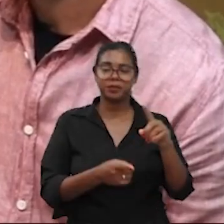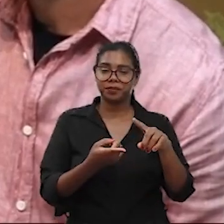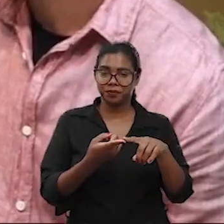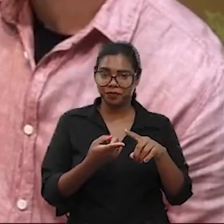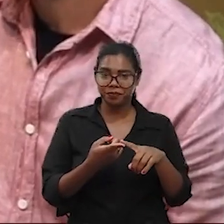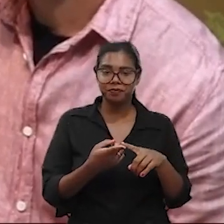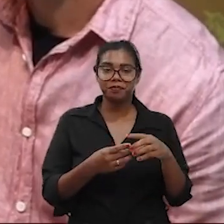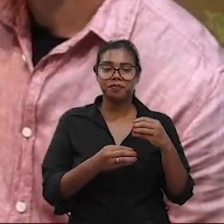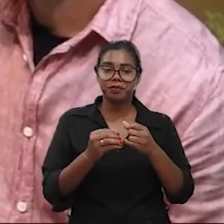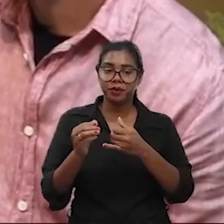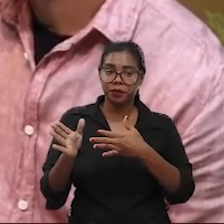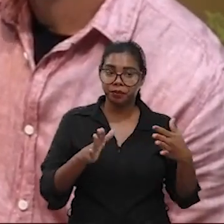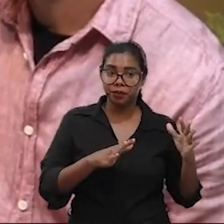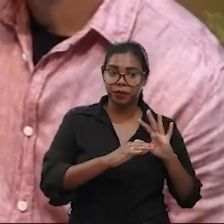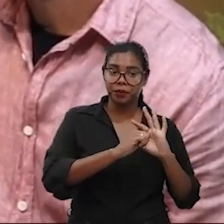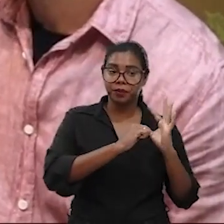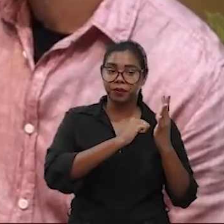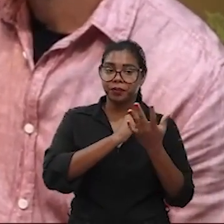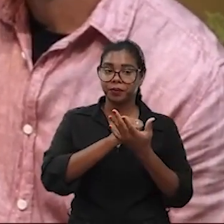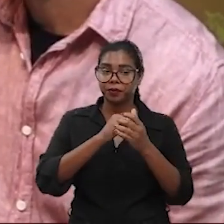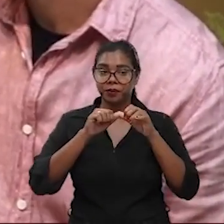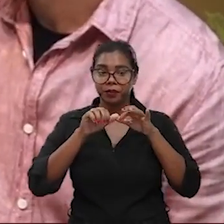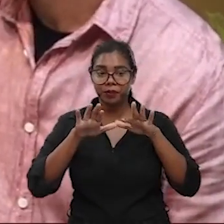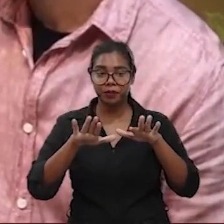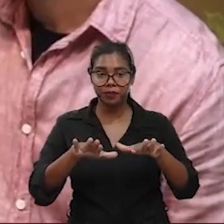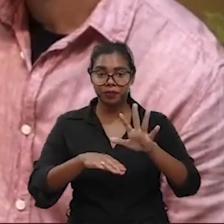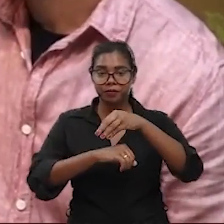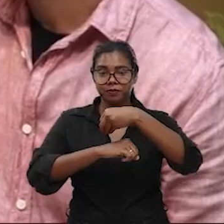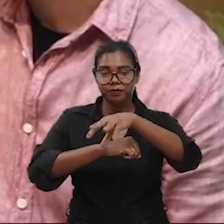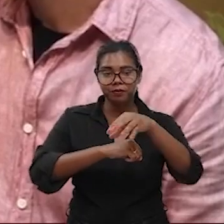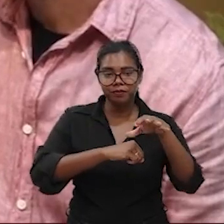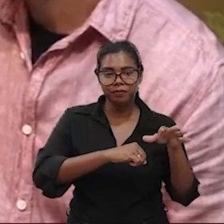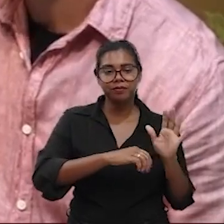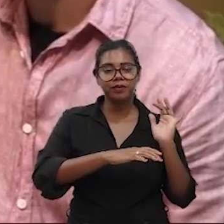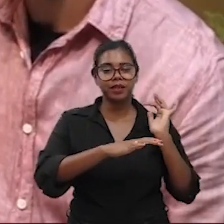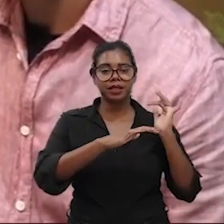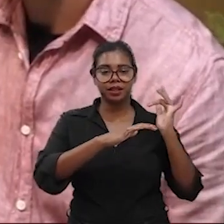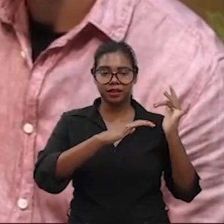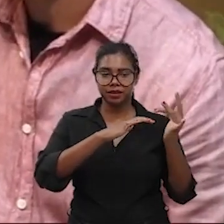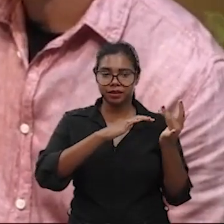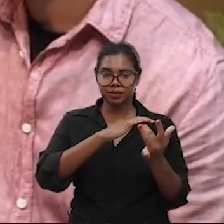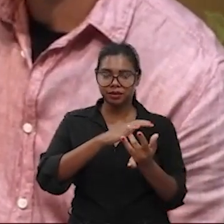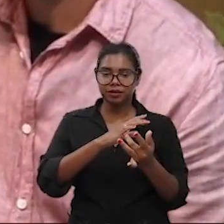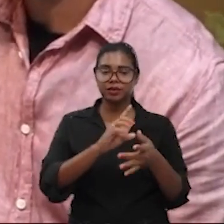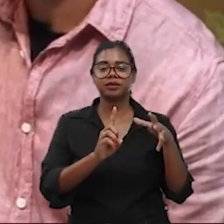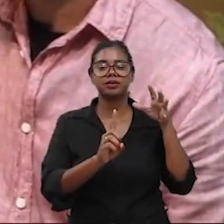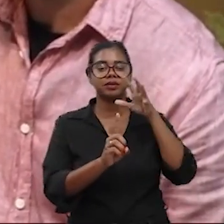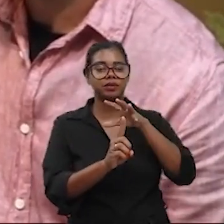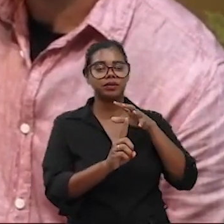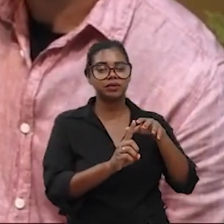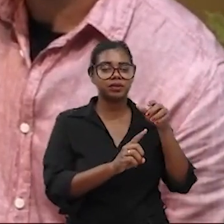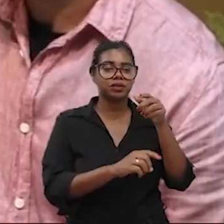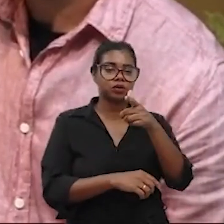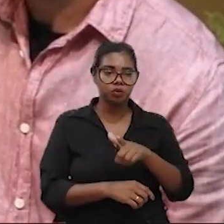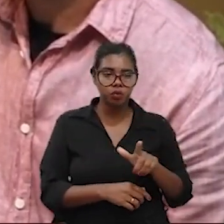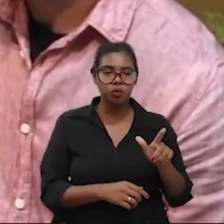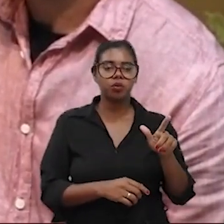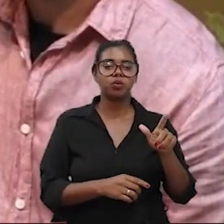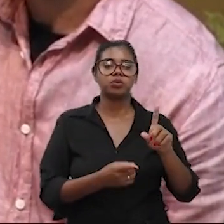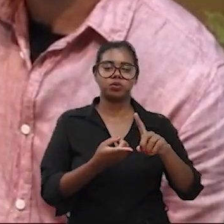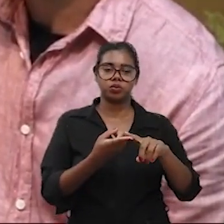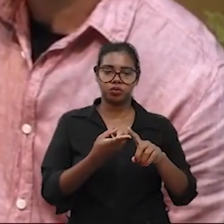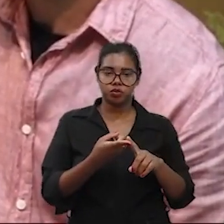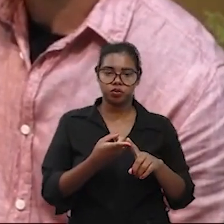da pandemia, ela trouxe isso, né, para suas redes sociais, influenciando outros cantores. E aí eu